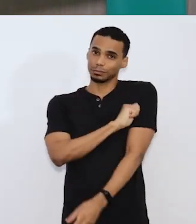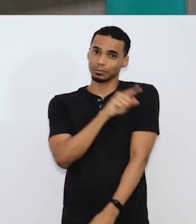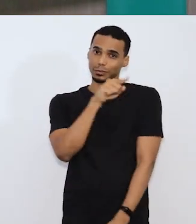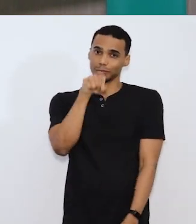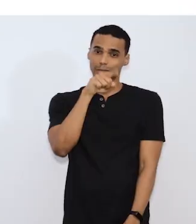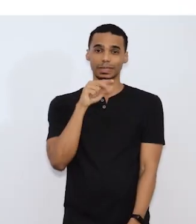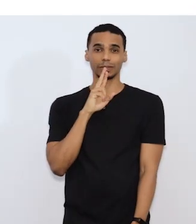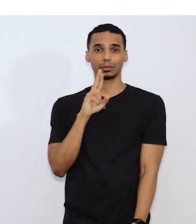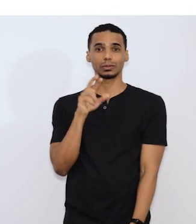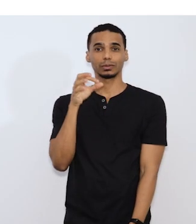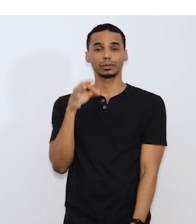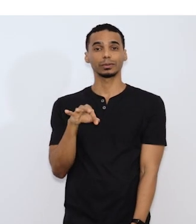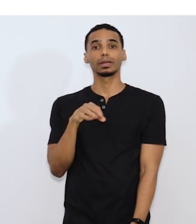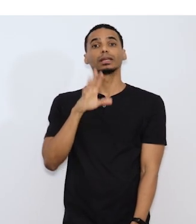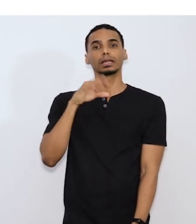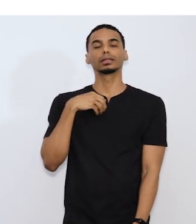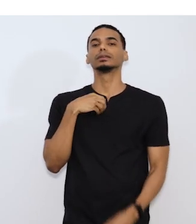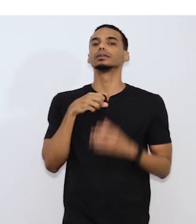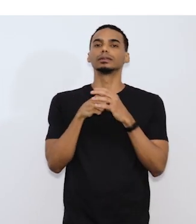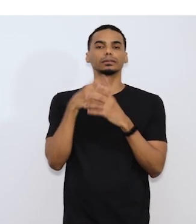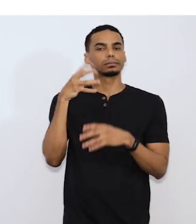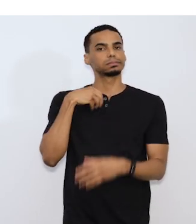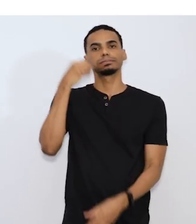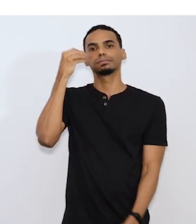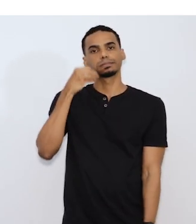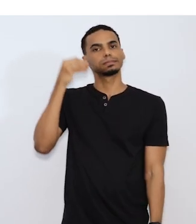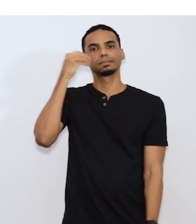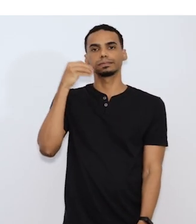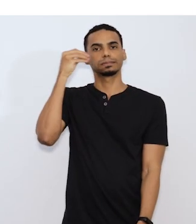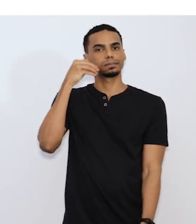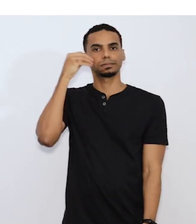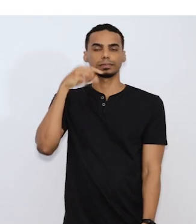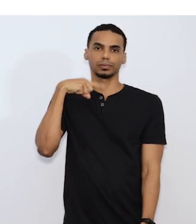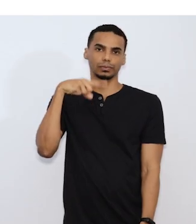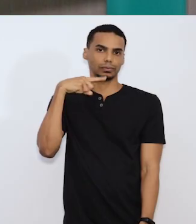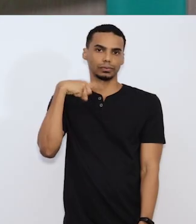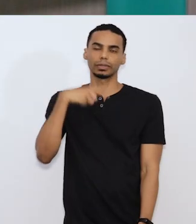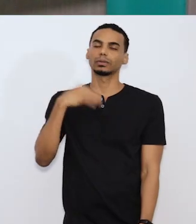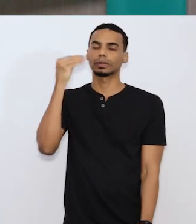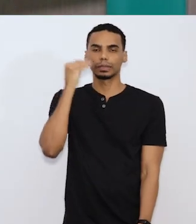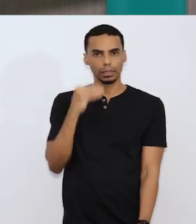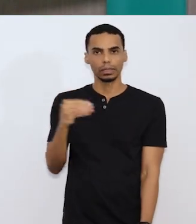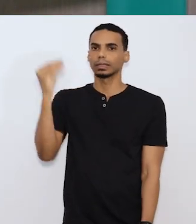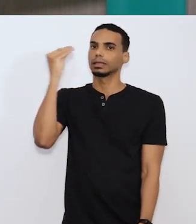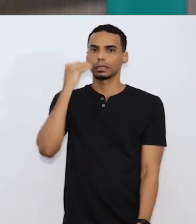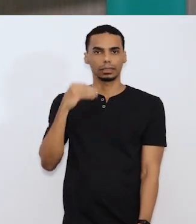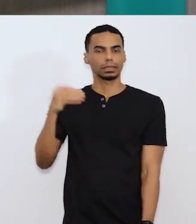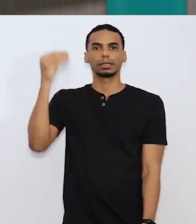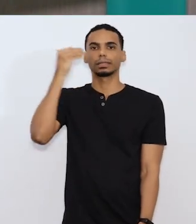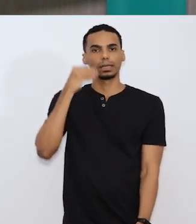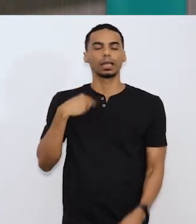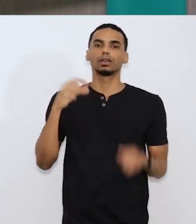me disseram que ele fez diversas tentativas não sucedidas, né? Eu tentei e tentei,